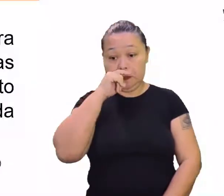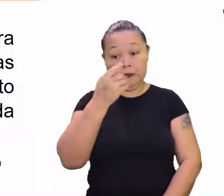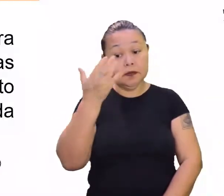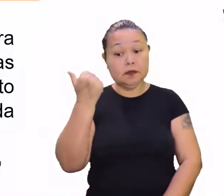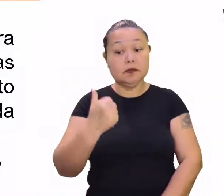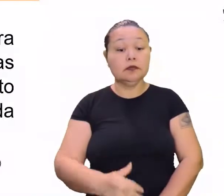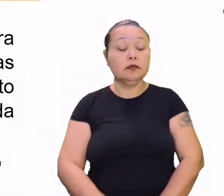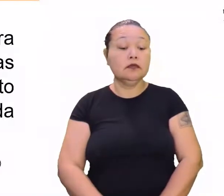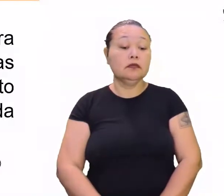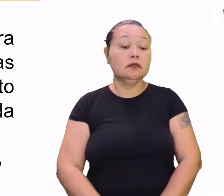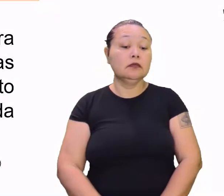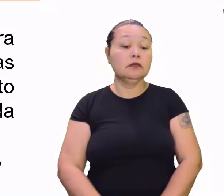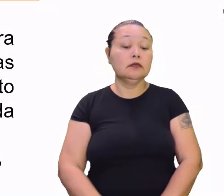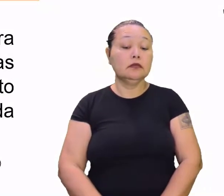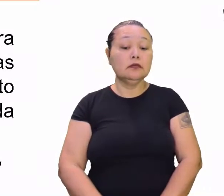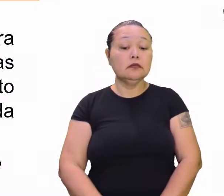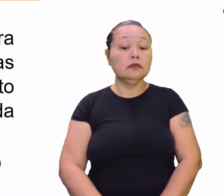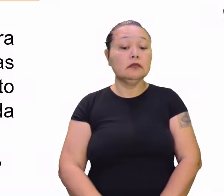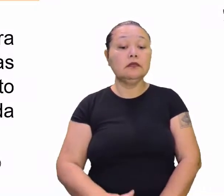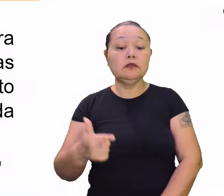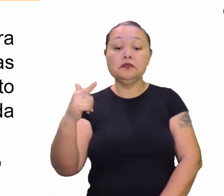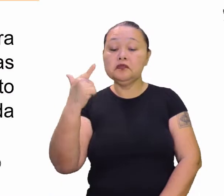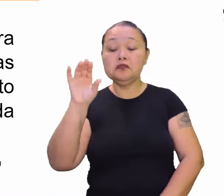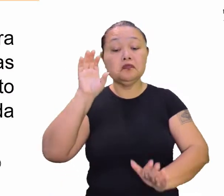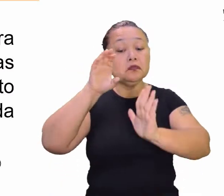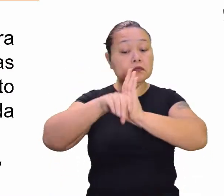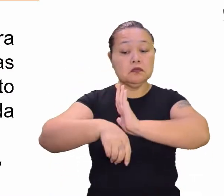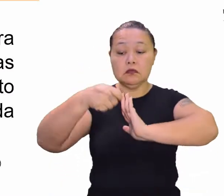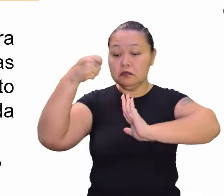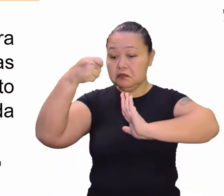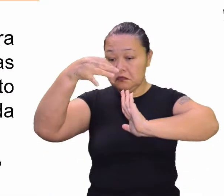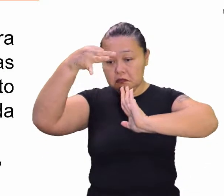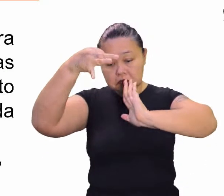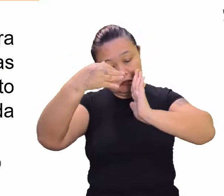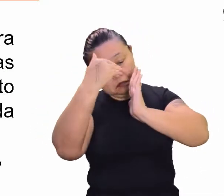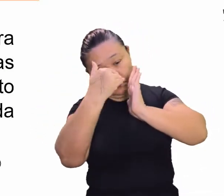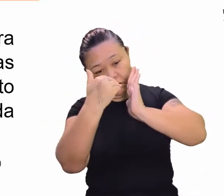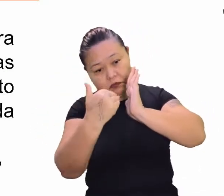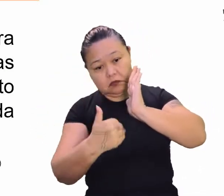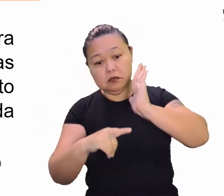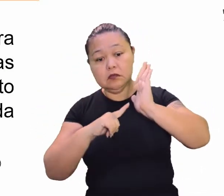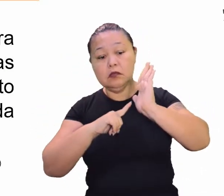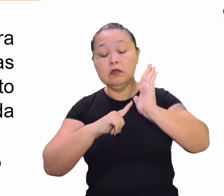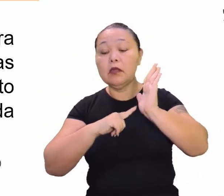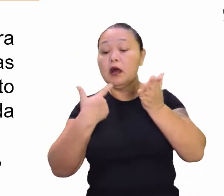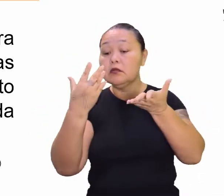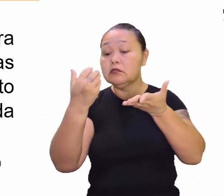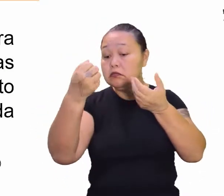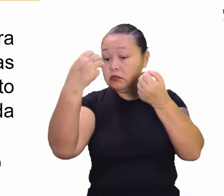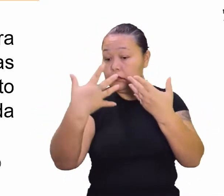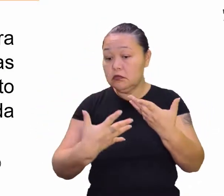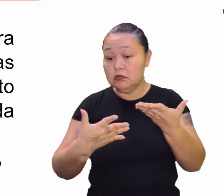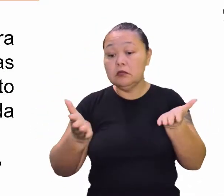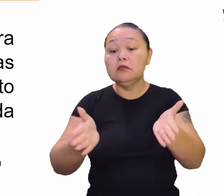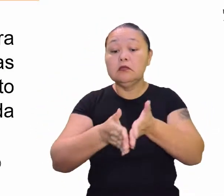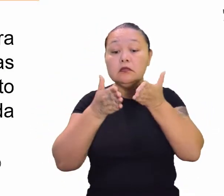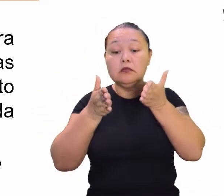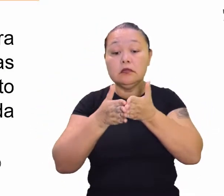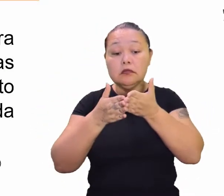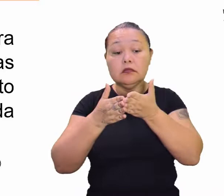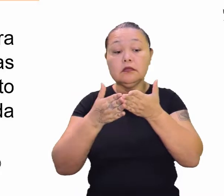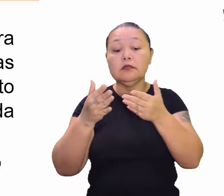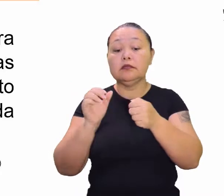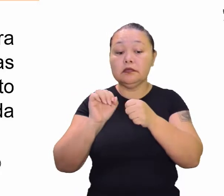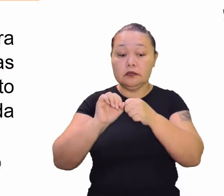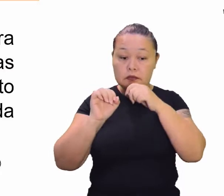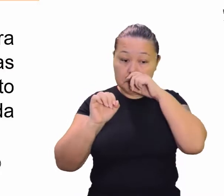lá? Então, aí, ó, como não existe um conceito rígido para definir a condição da pobreza, o Programa